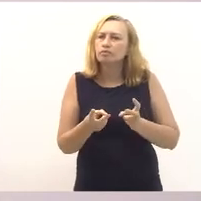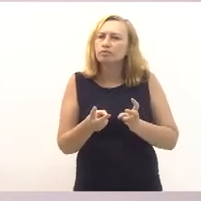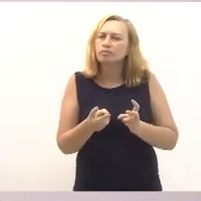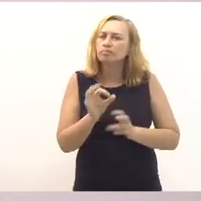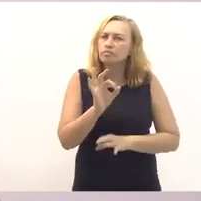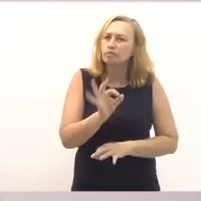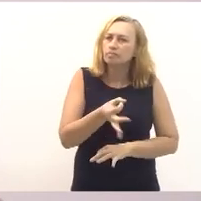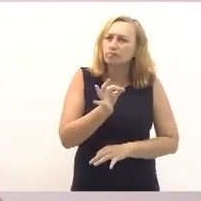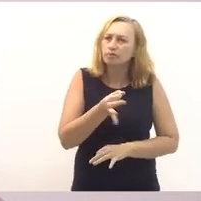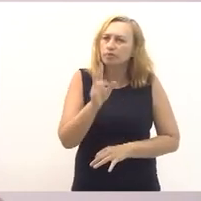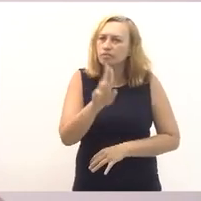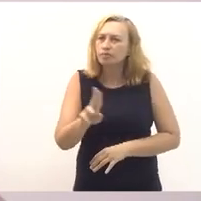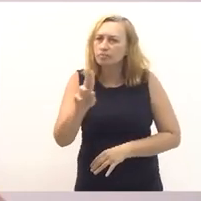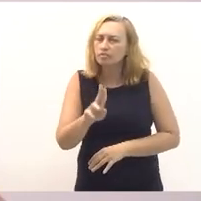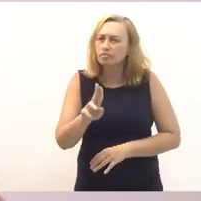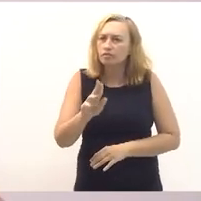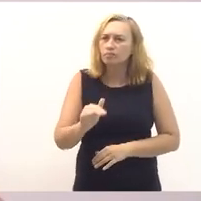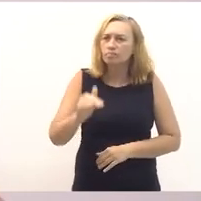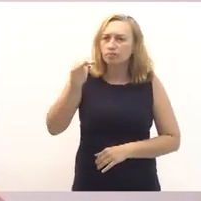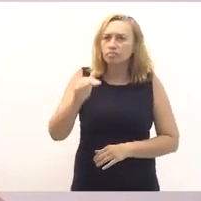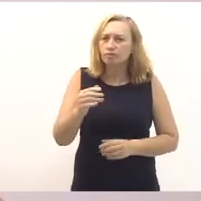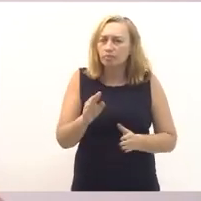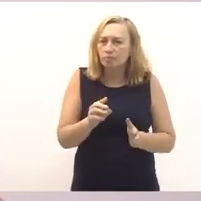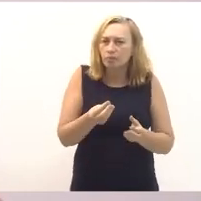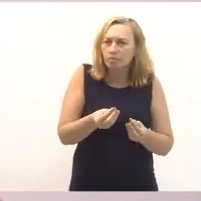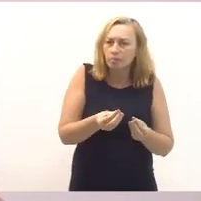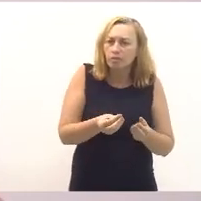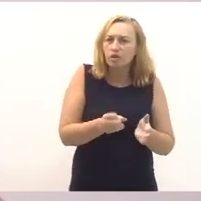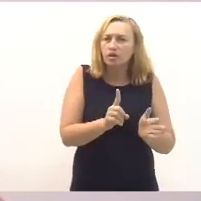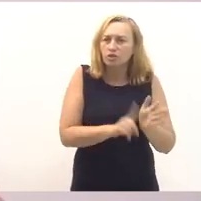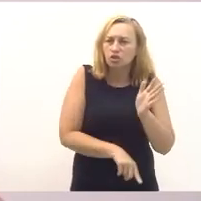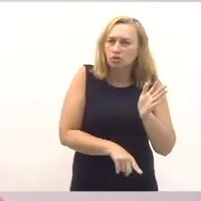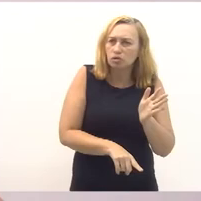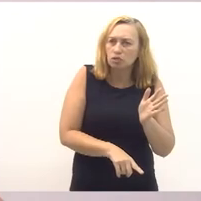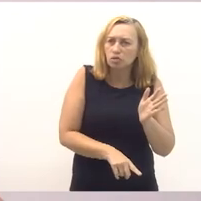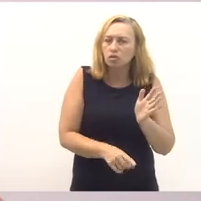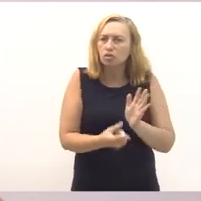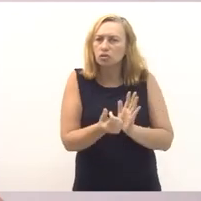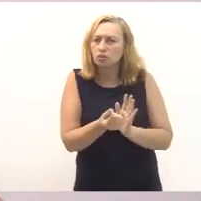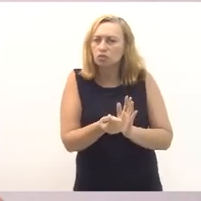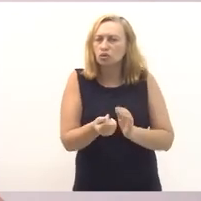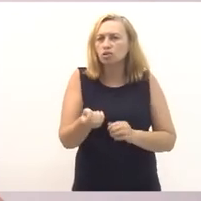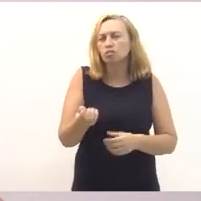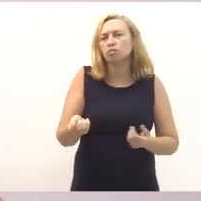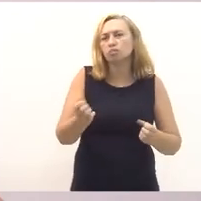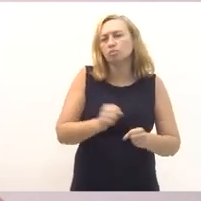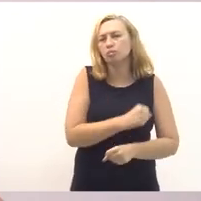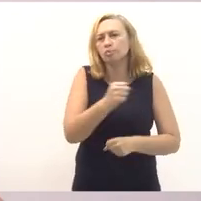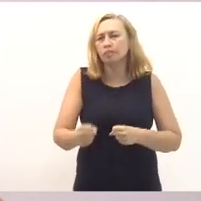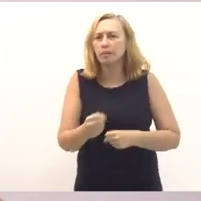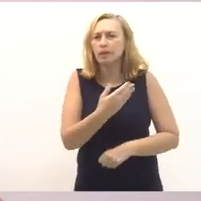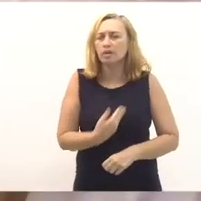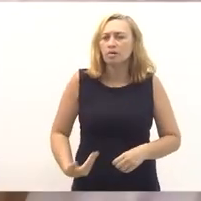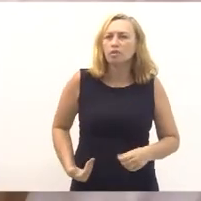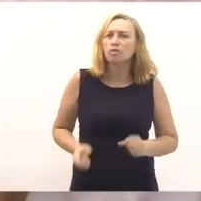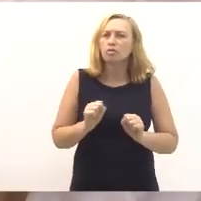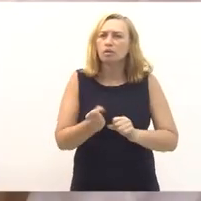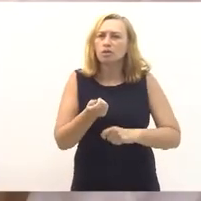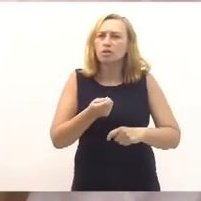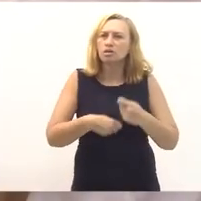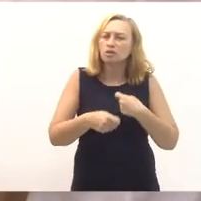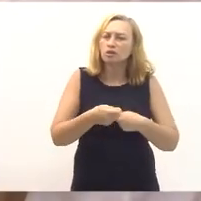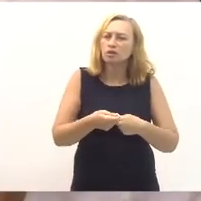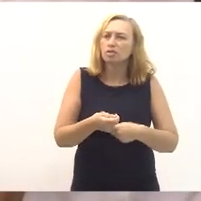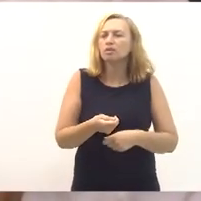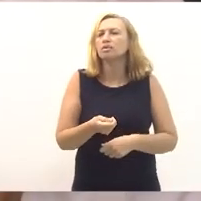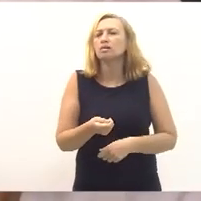definitivamente o seu uso adulto reduz danos diminui os custos para o poder público e a de baixo risco pode gerar economia e nesse momento